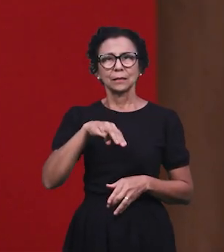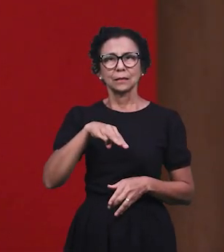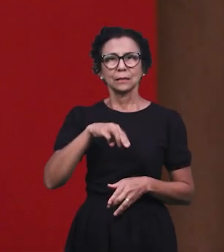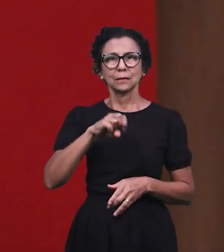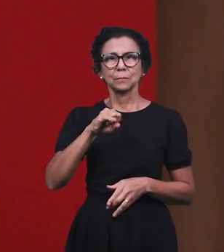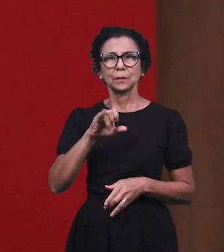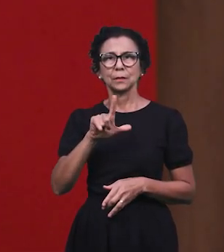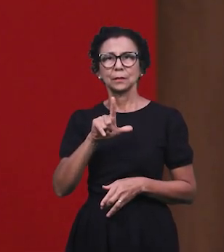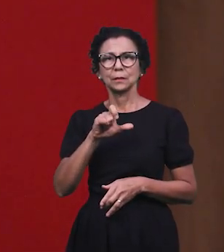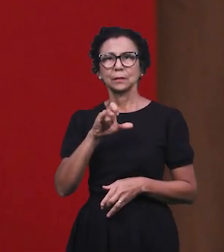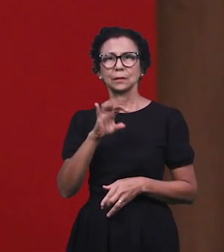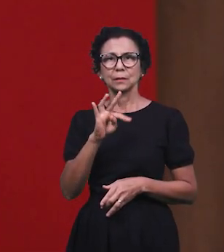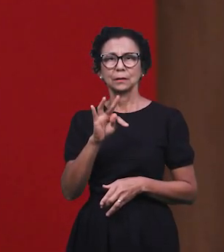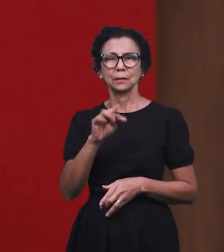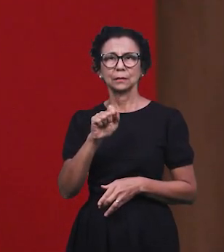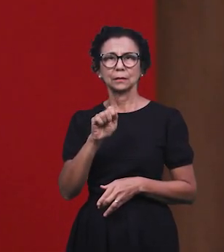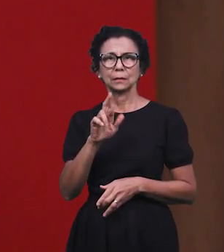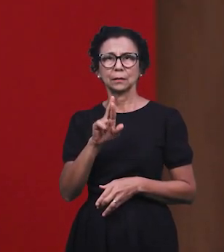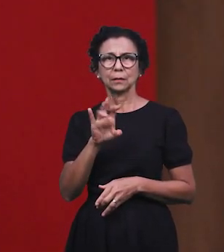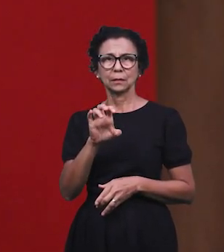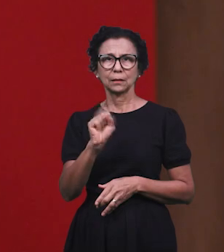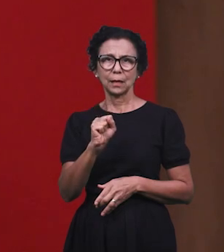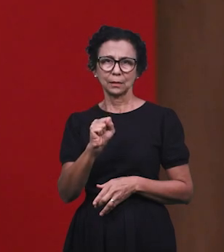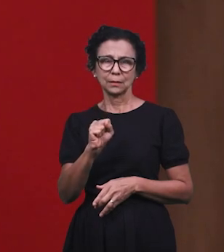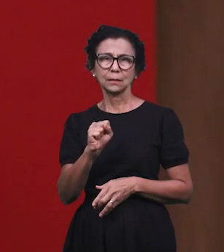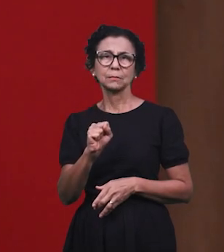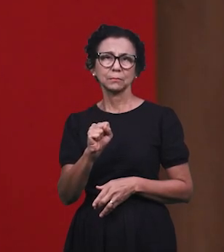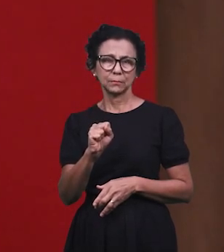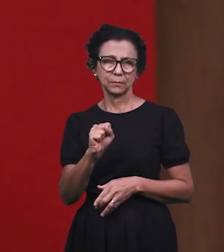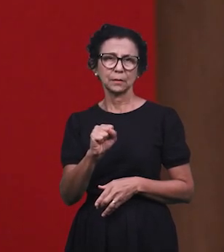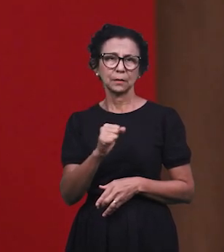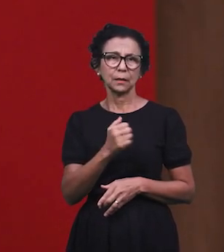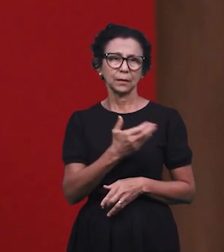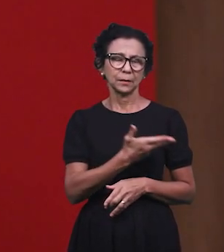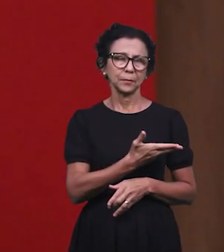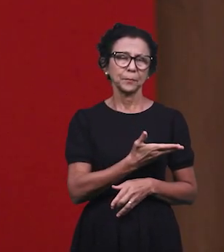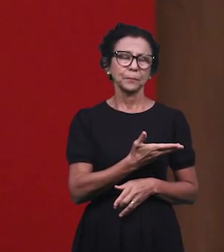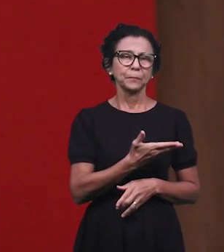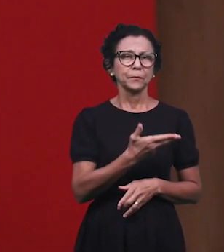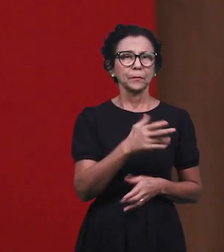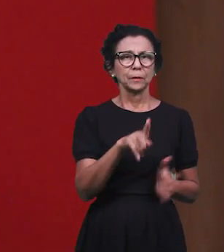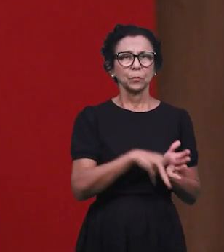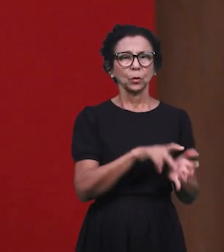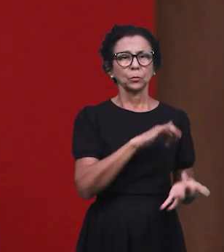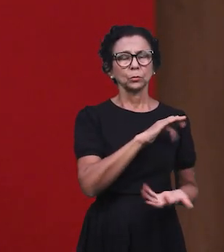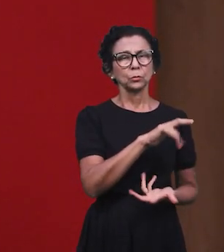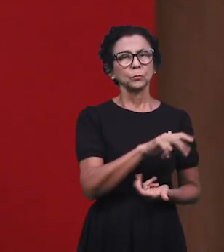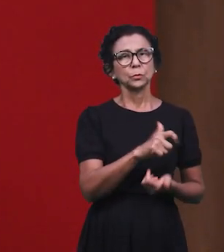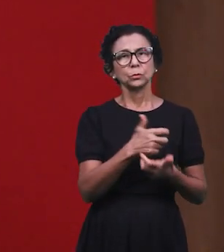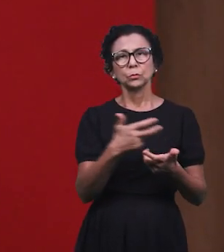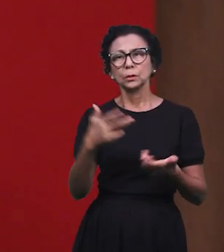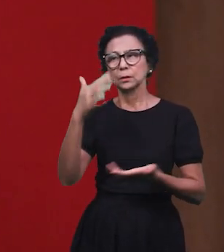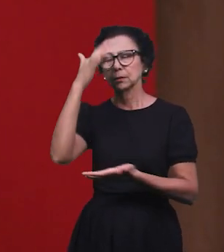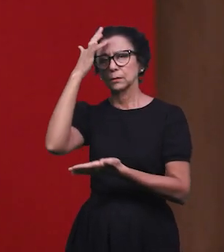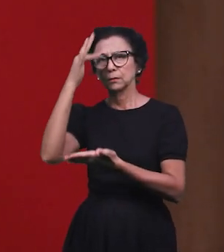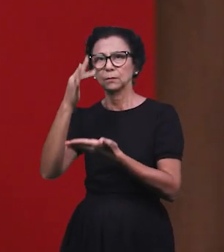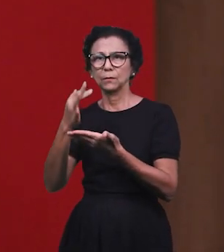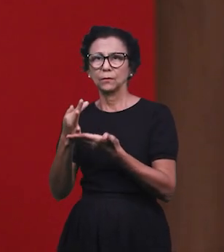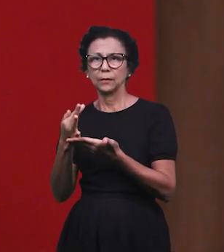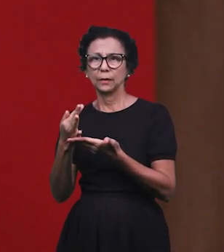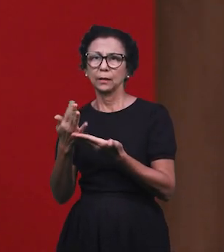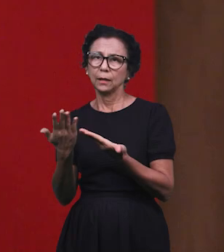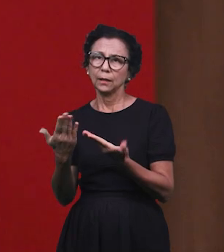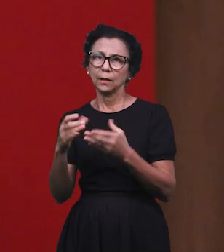faz parte da ciência propriamente dita, e temos a fé e desse lado da fé ficamos aqui a respeito